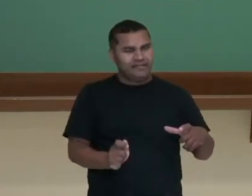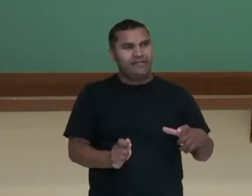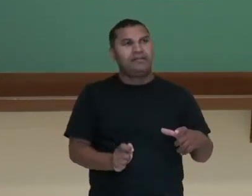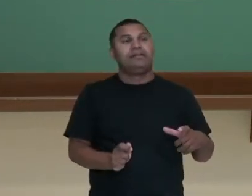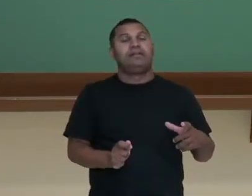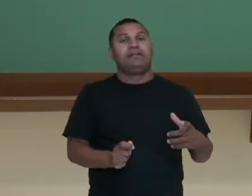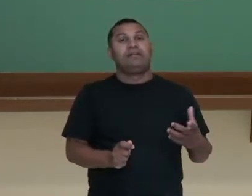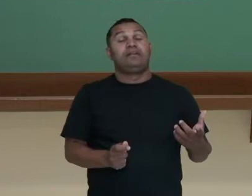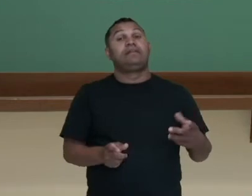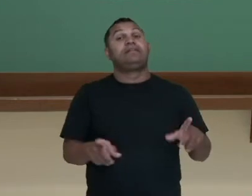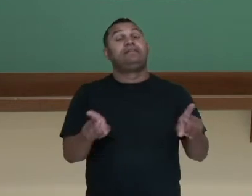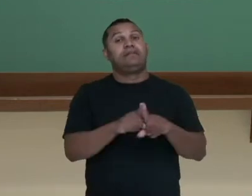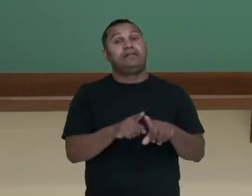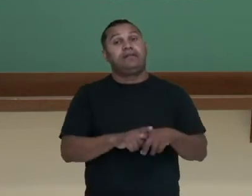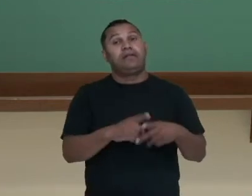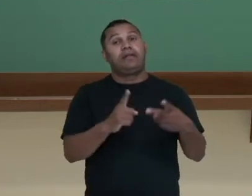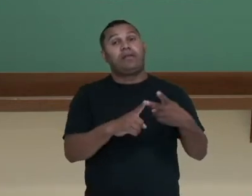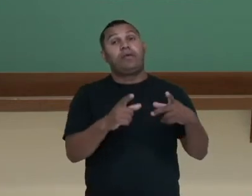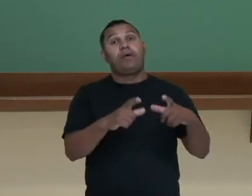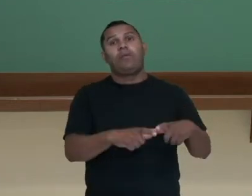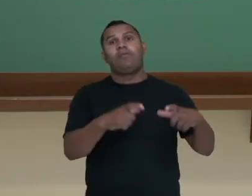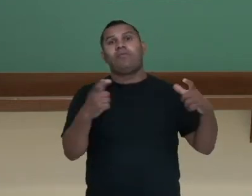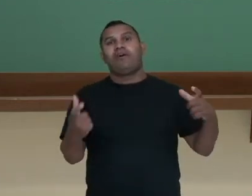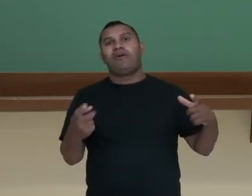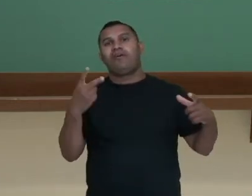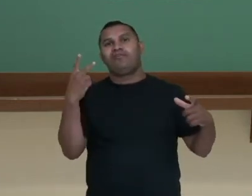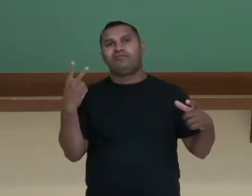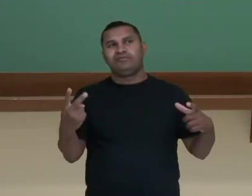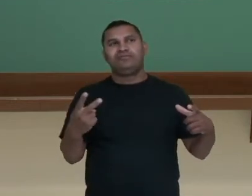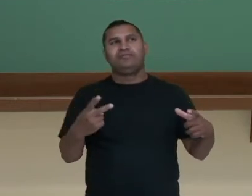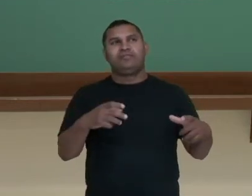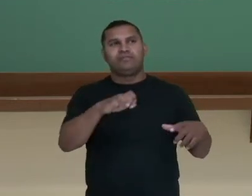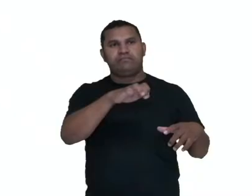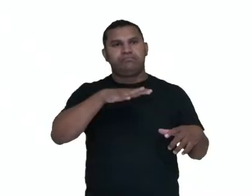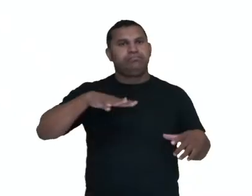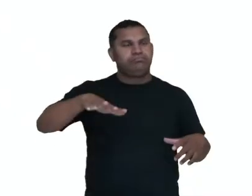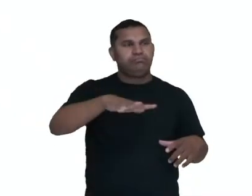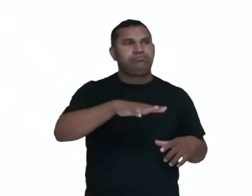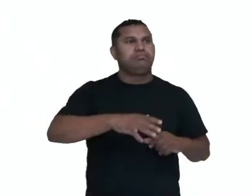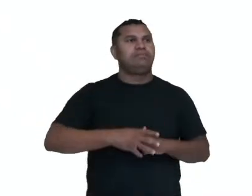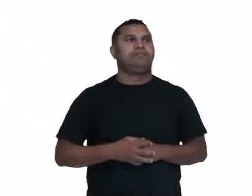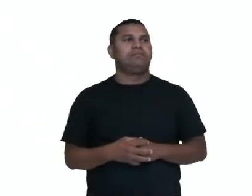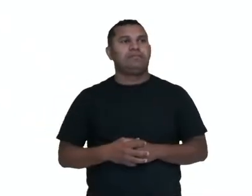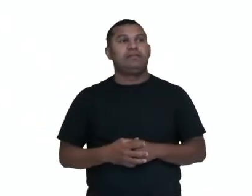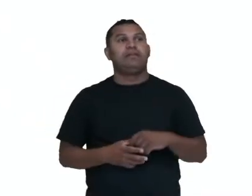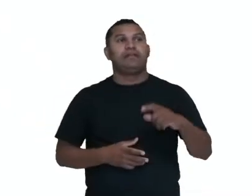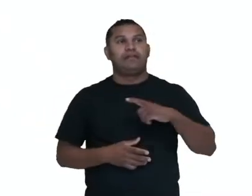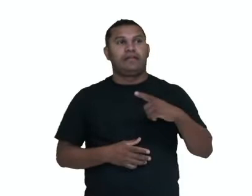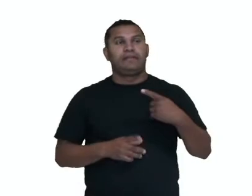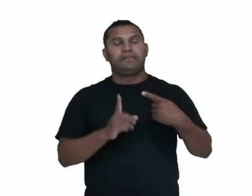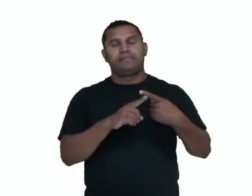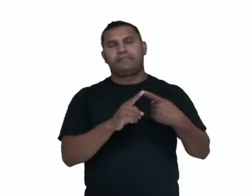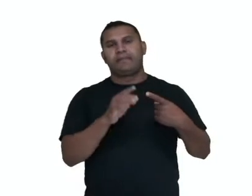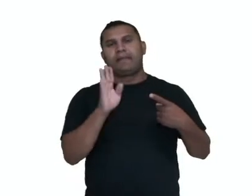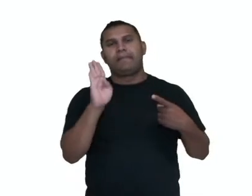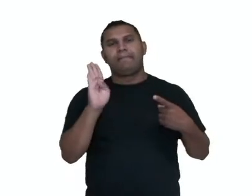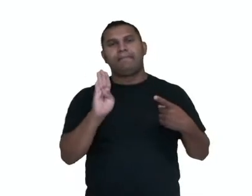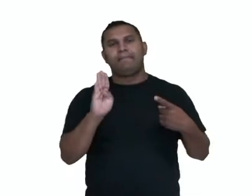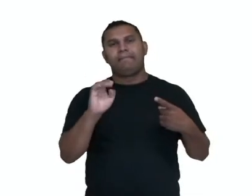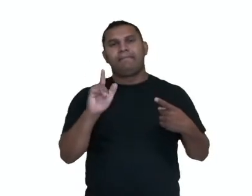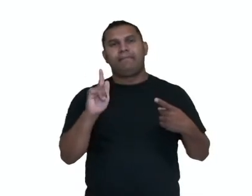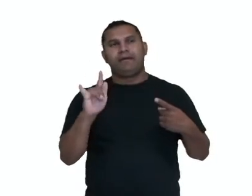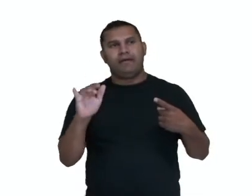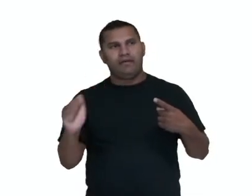dois maiores impérios imperialistas dentro do continente africano, né? Bélgica, Inglaterra, Espanha,